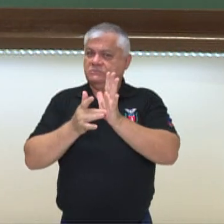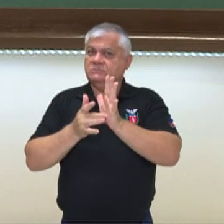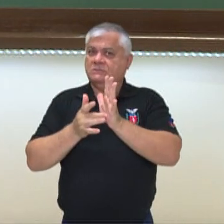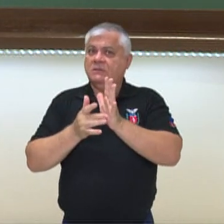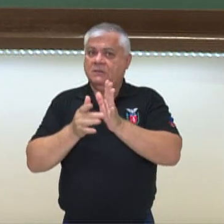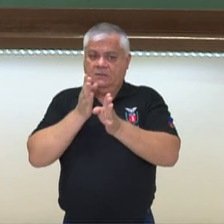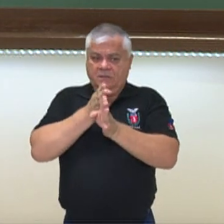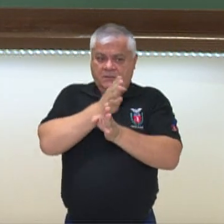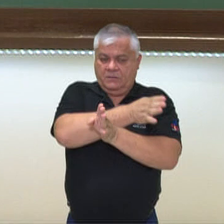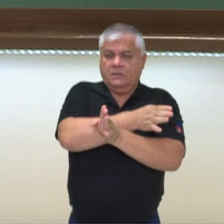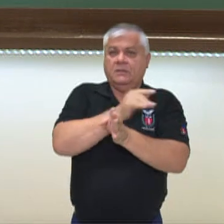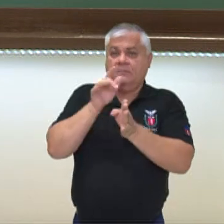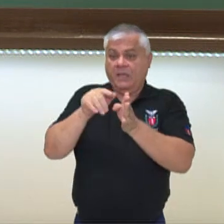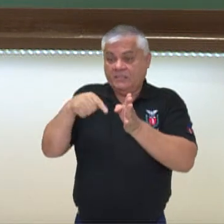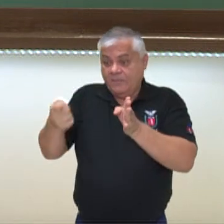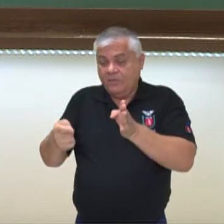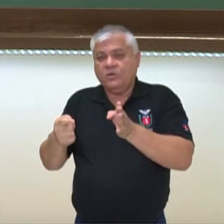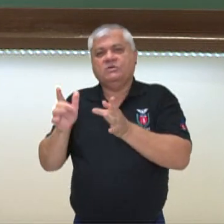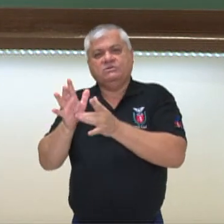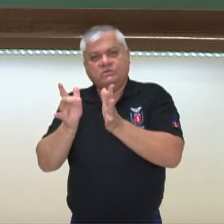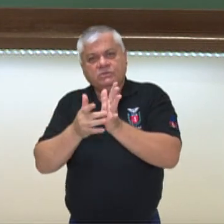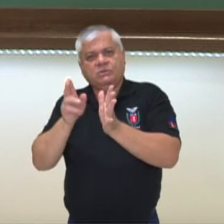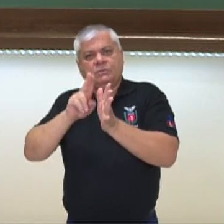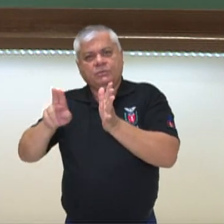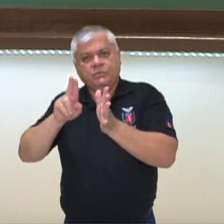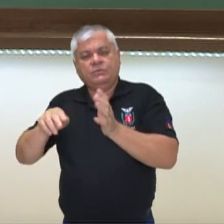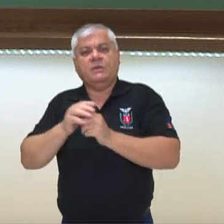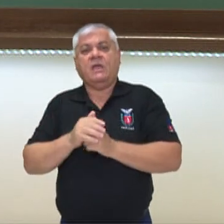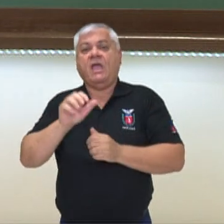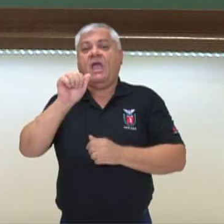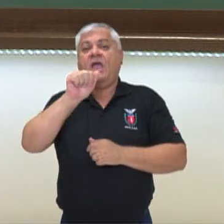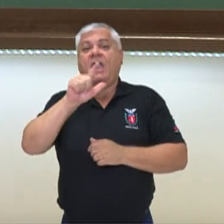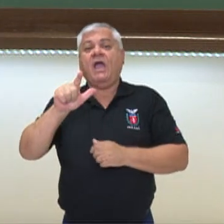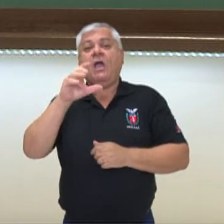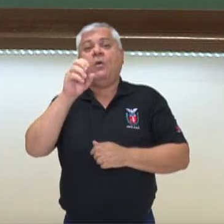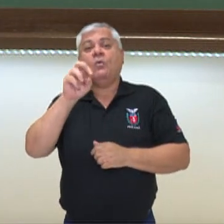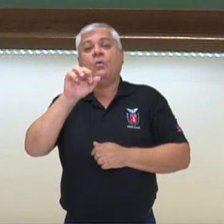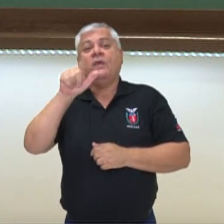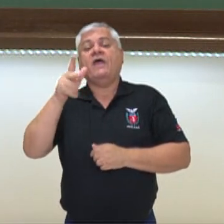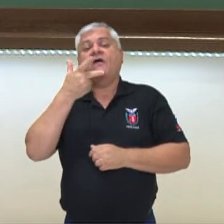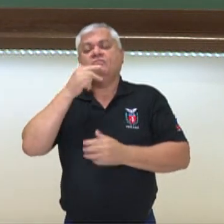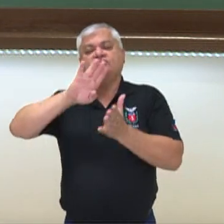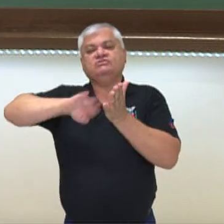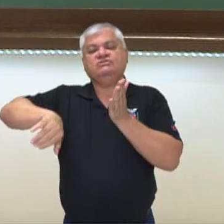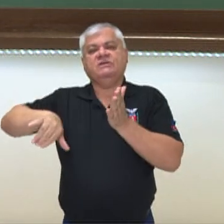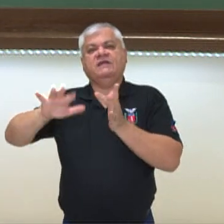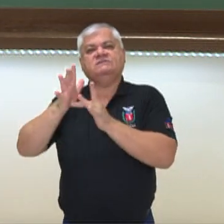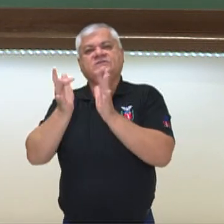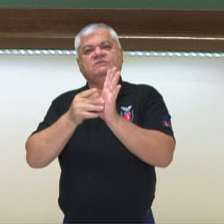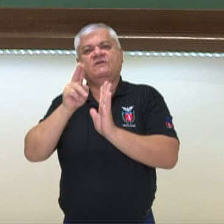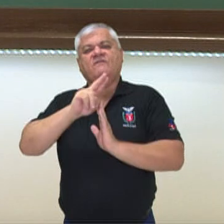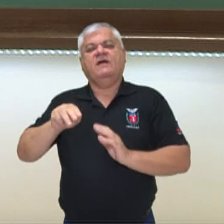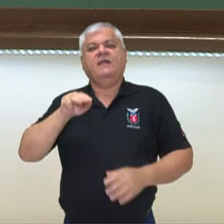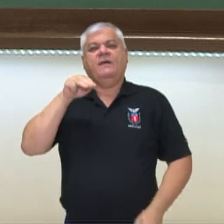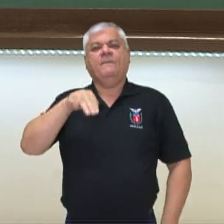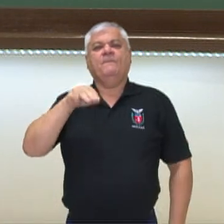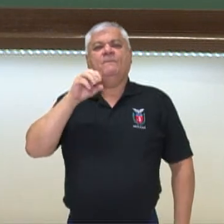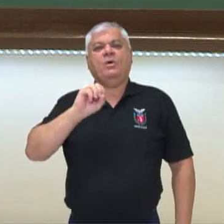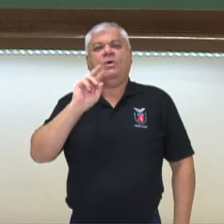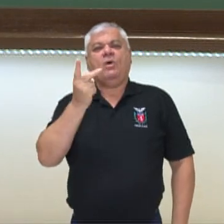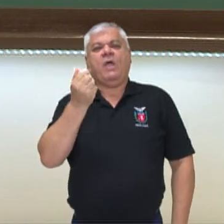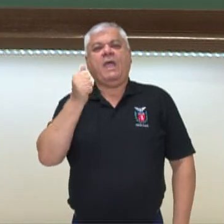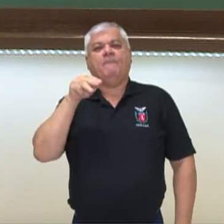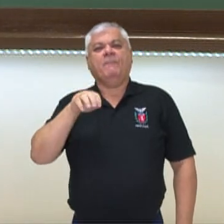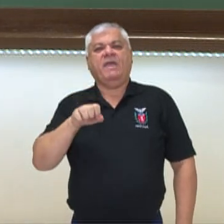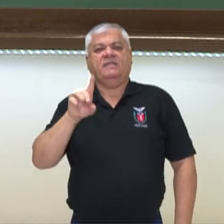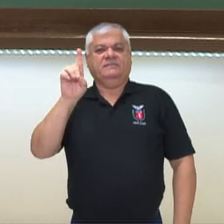no Corão fala do profeta Muhammad, e o Torá, eles têm uma forma de traduzir a Torá que é